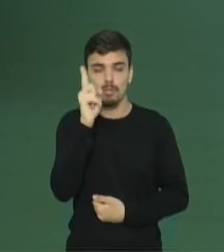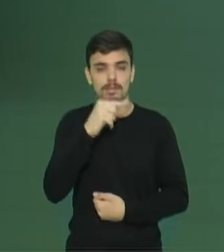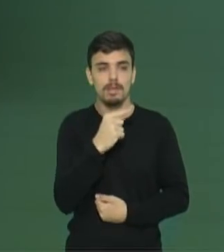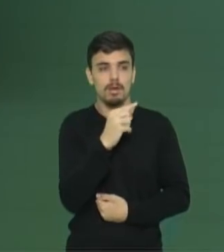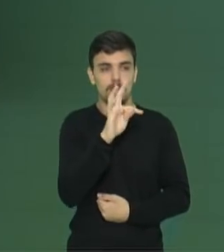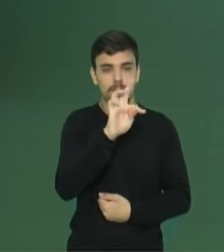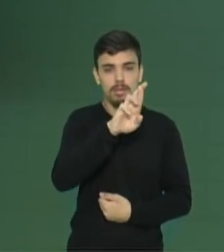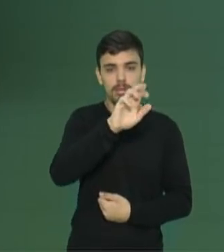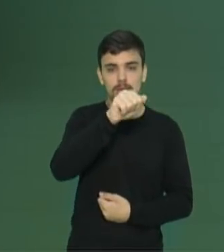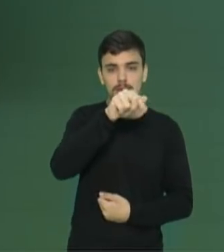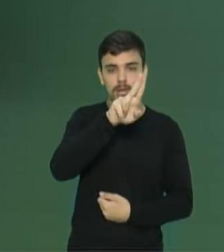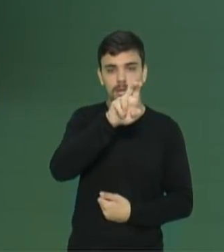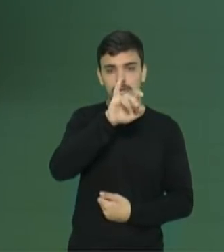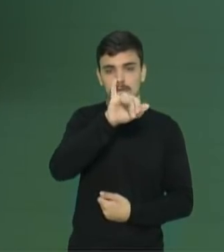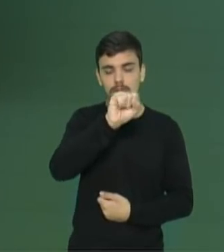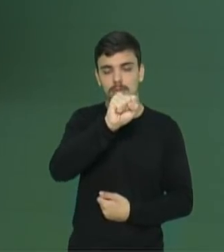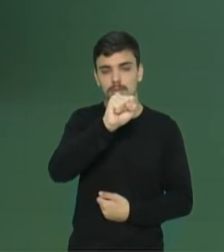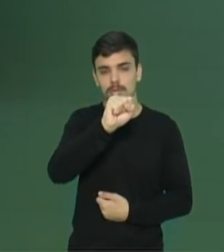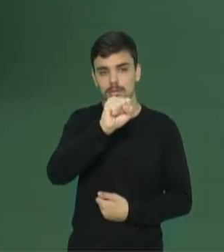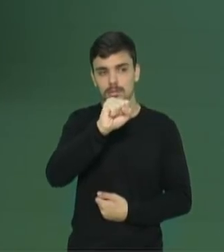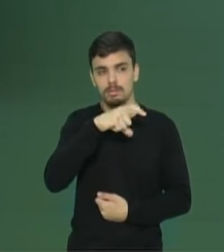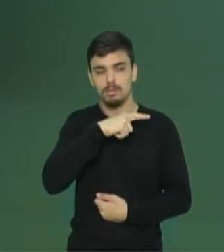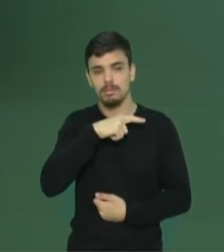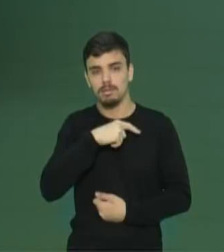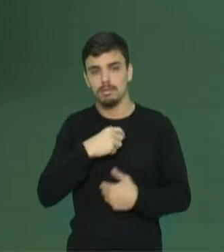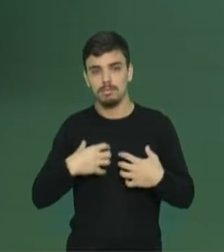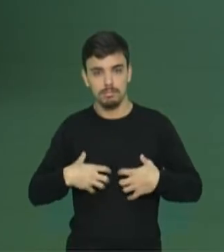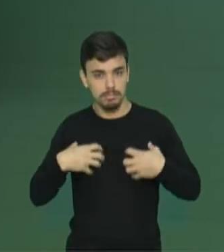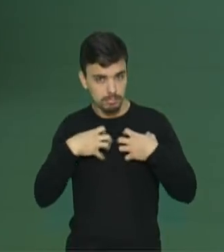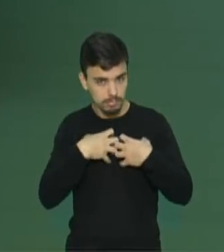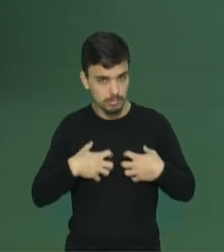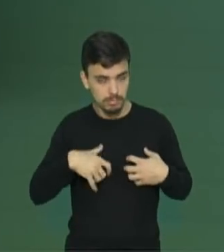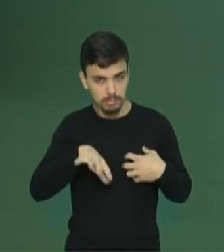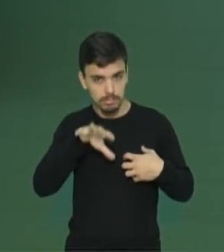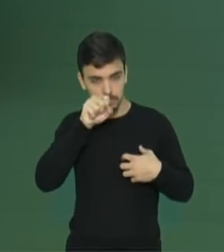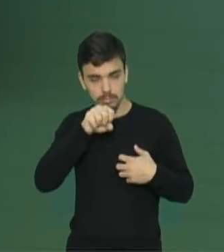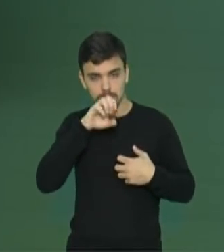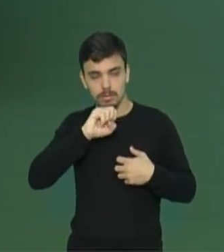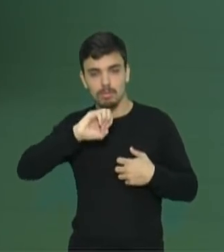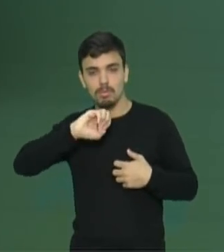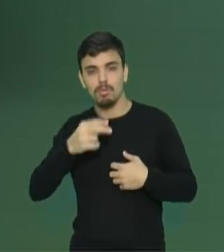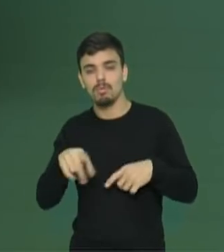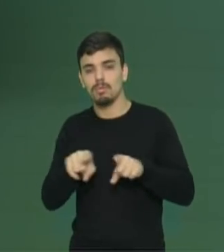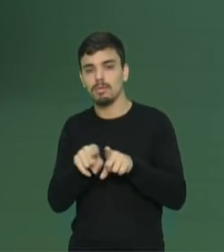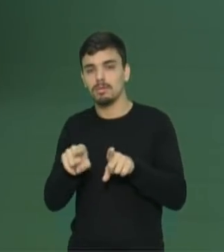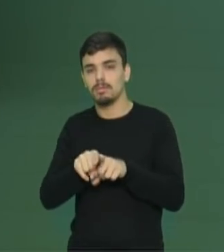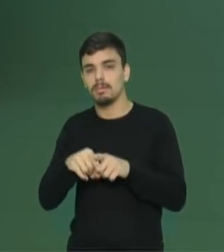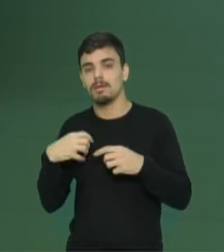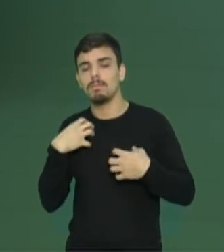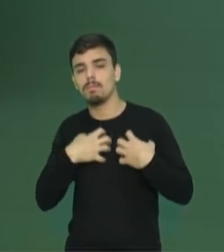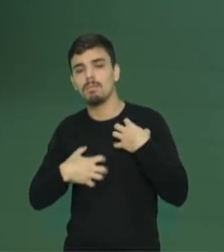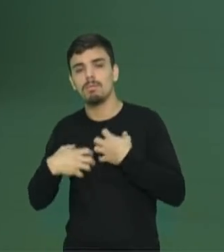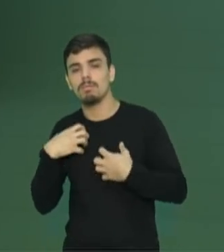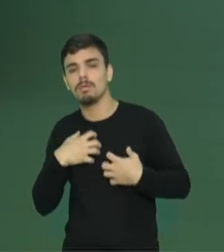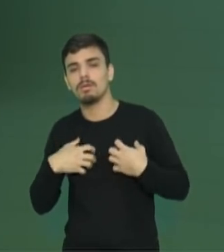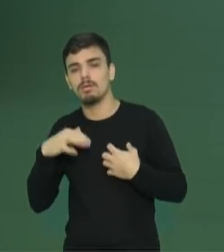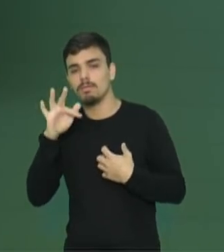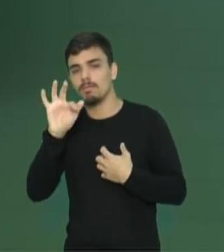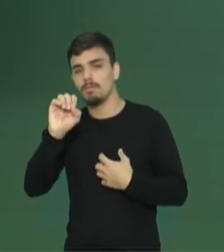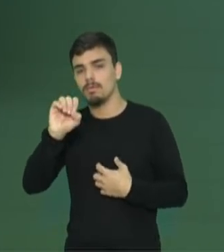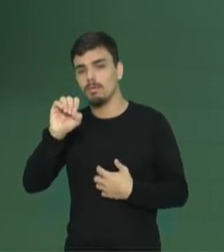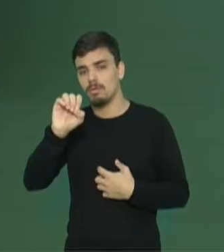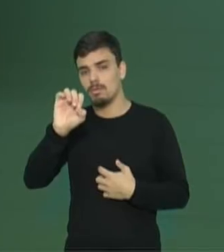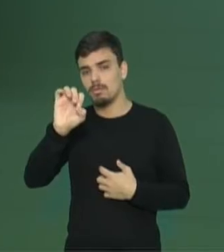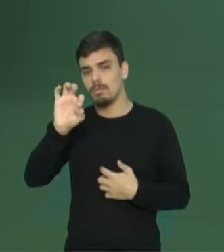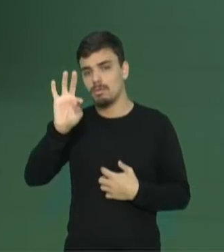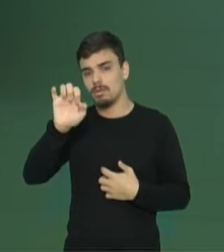que conduzem o ar até essas lacunas do corpo, ou traqueias e pulmões foliáceos, que são